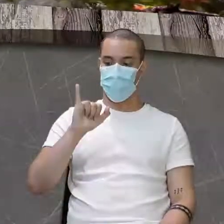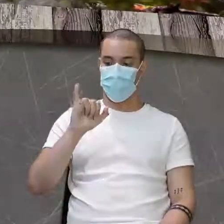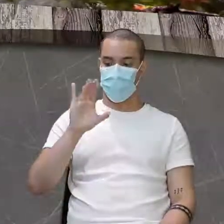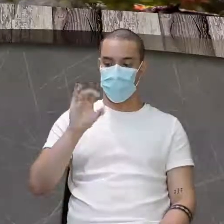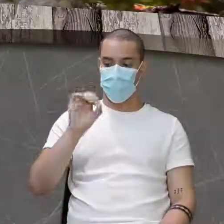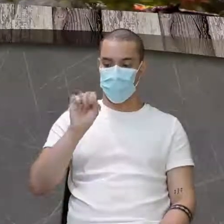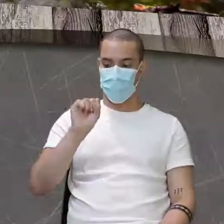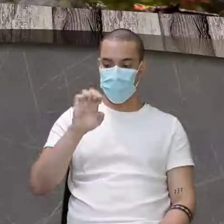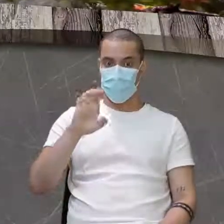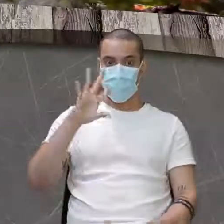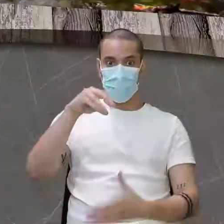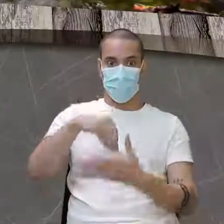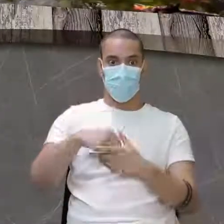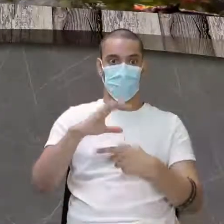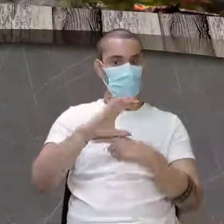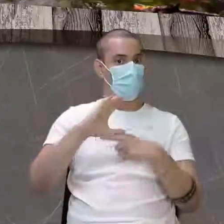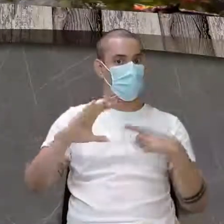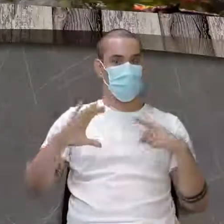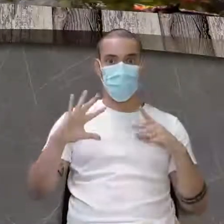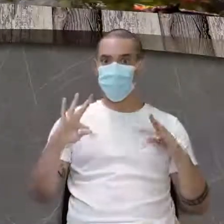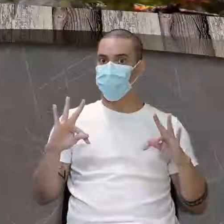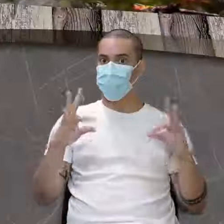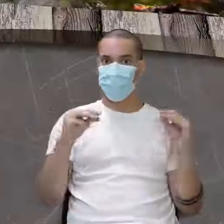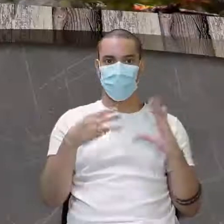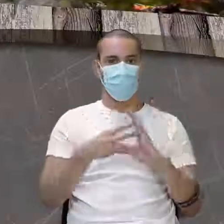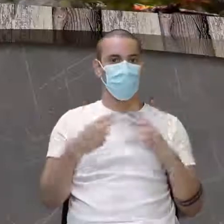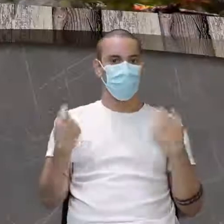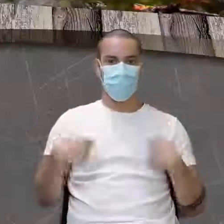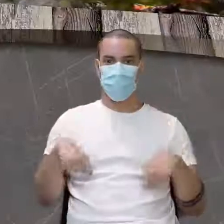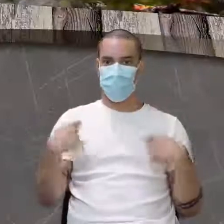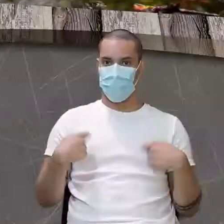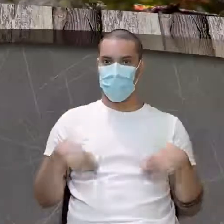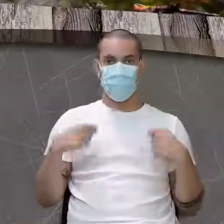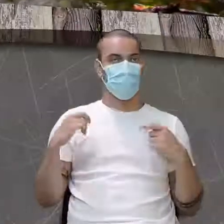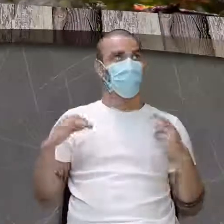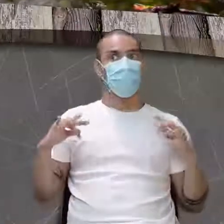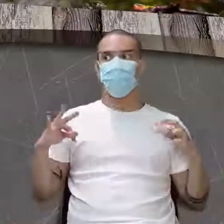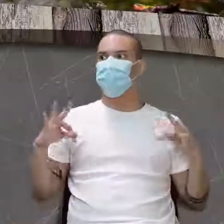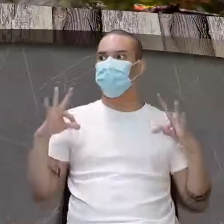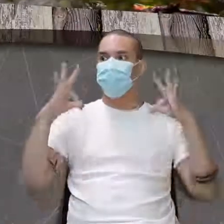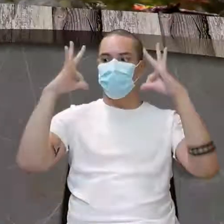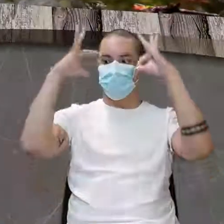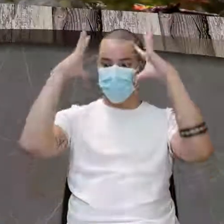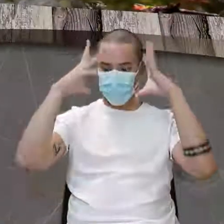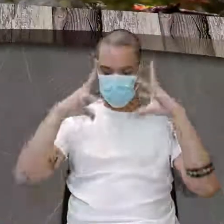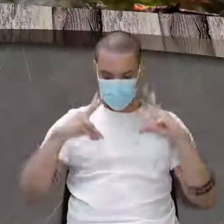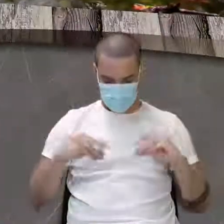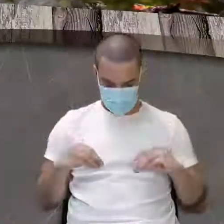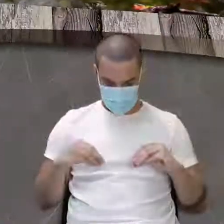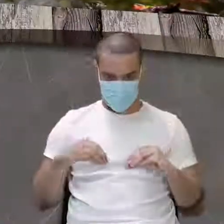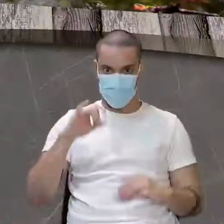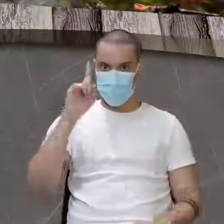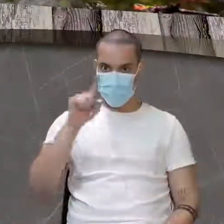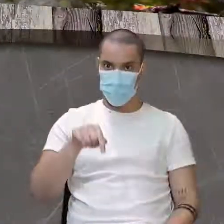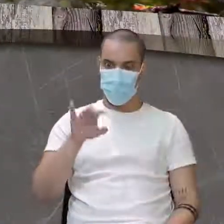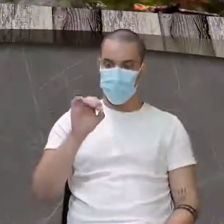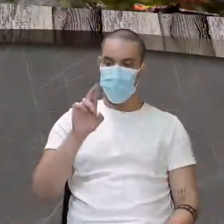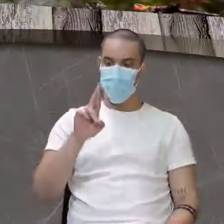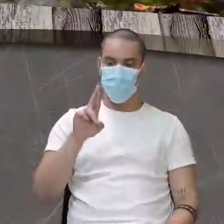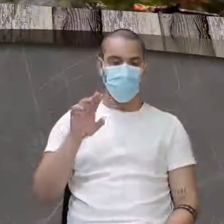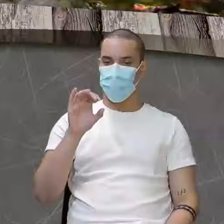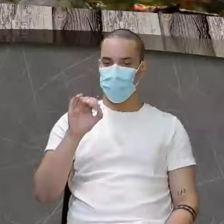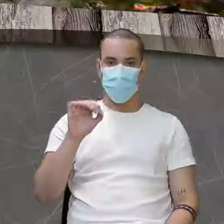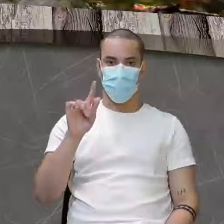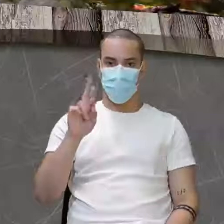carbono. Toda molécula química tem carbono, amores, todas. Se é orgânico, tem carbono. E